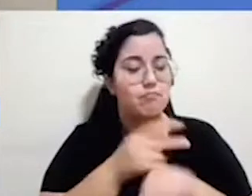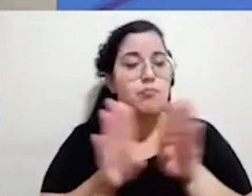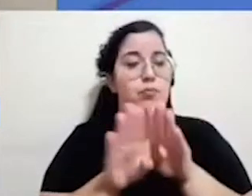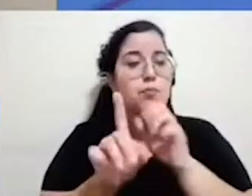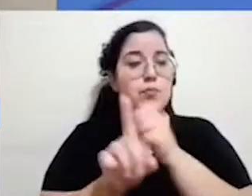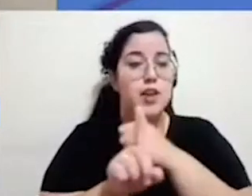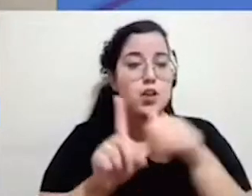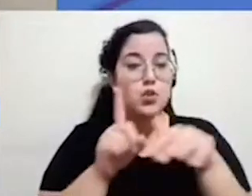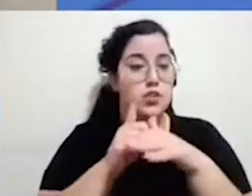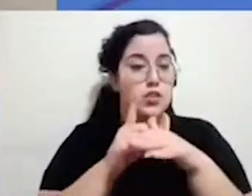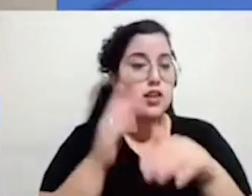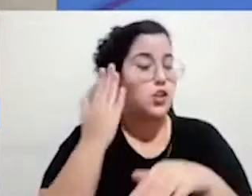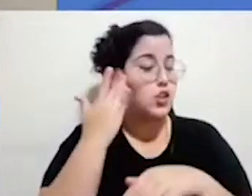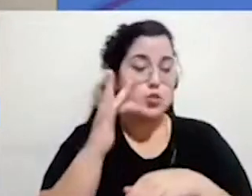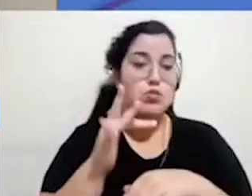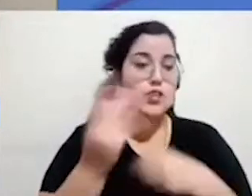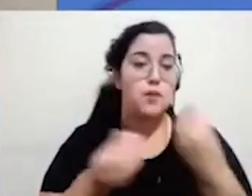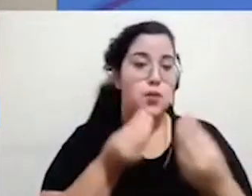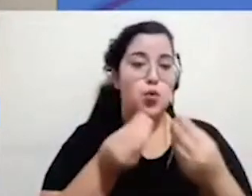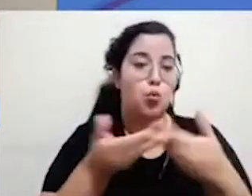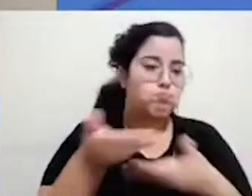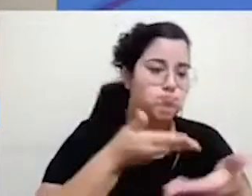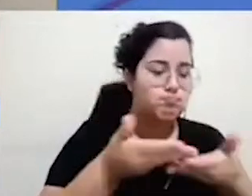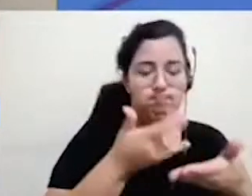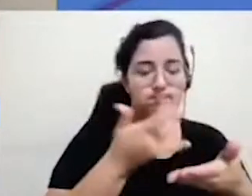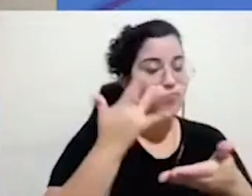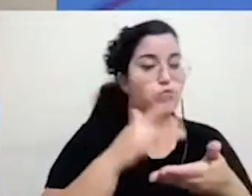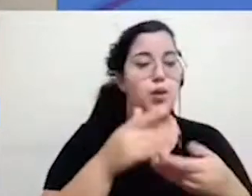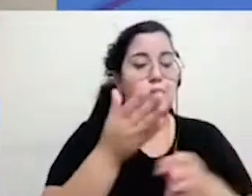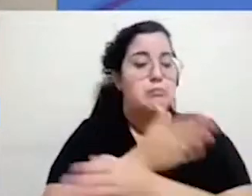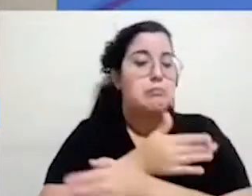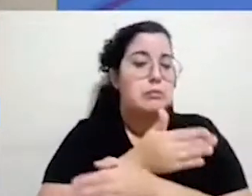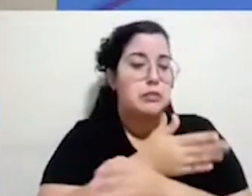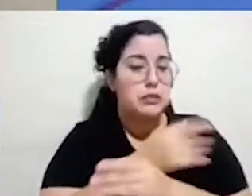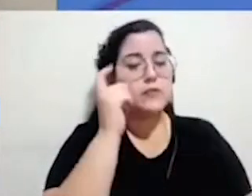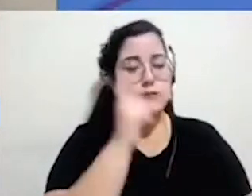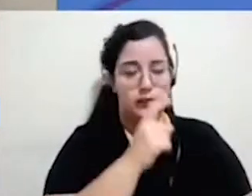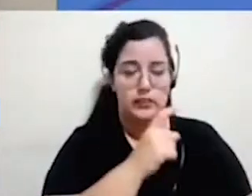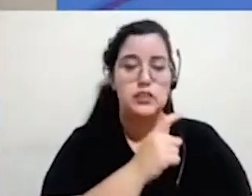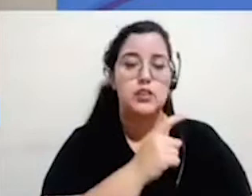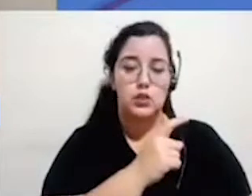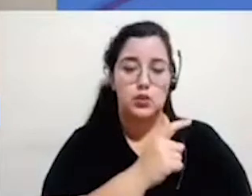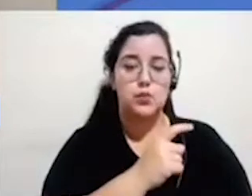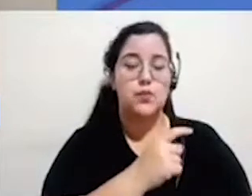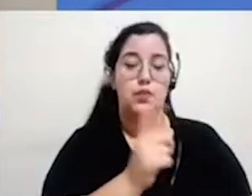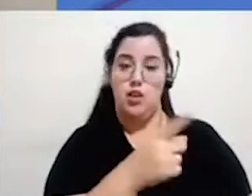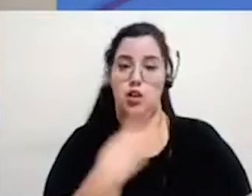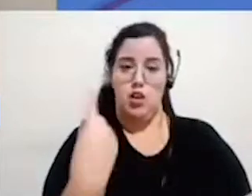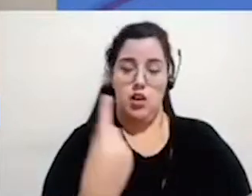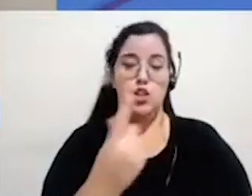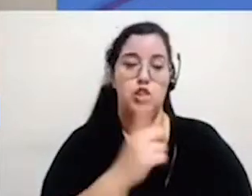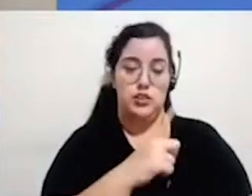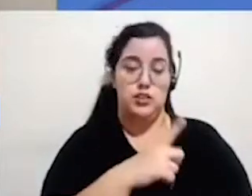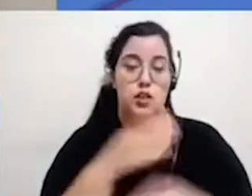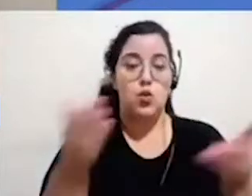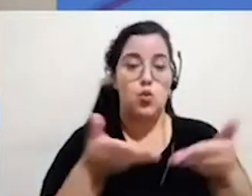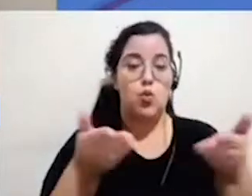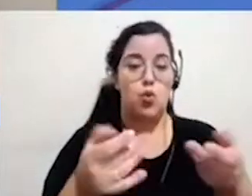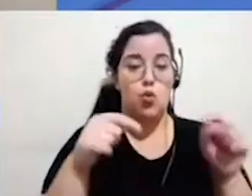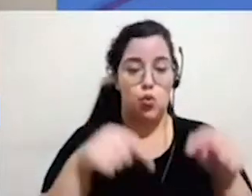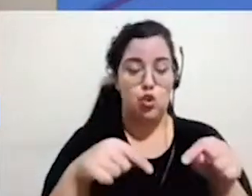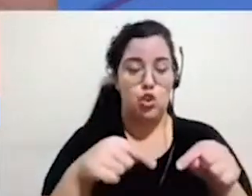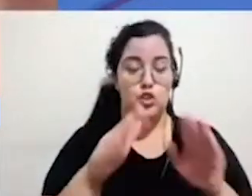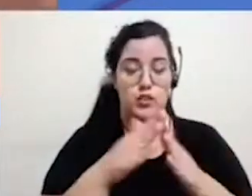sabendo acolher esse jovem que está saindo. Então, esse é um dado importante. Nós temos hoje, no ensino